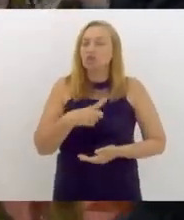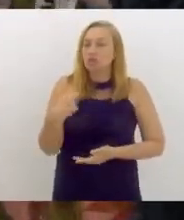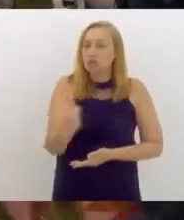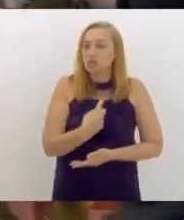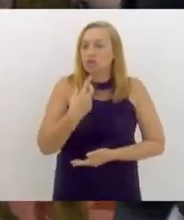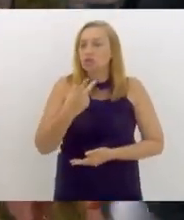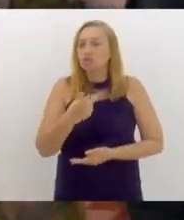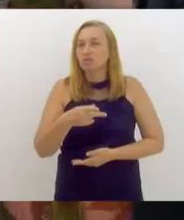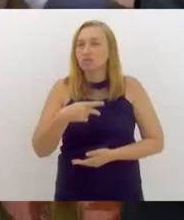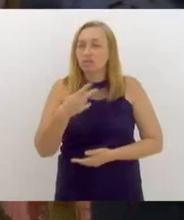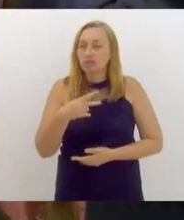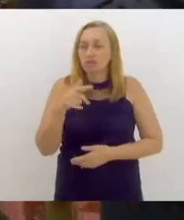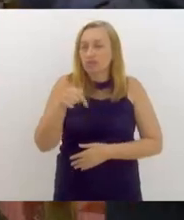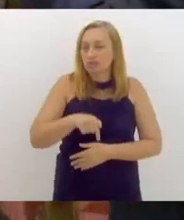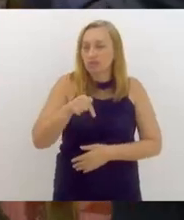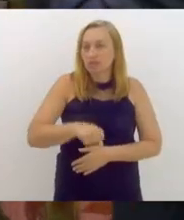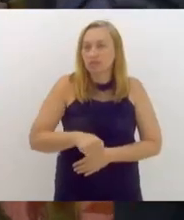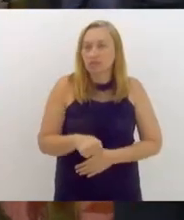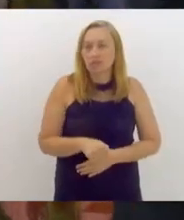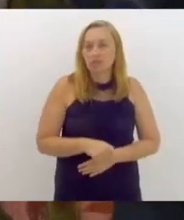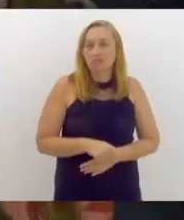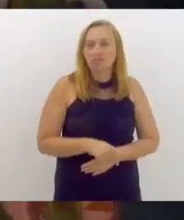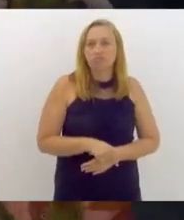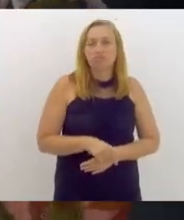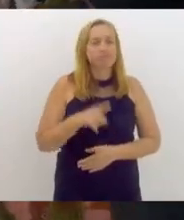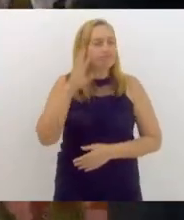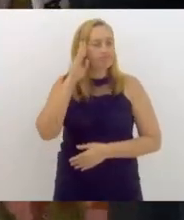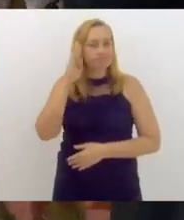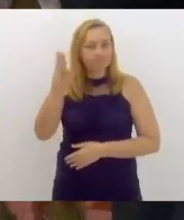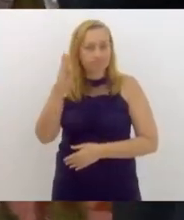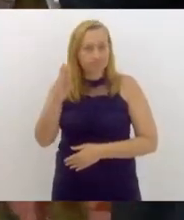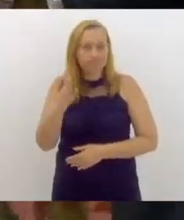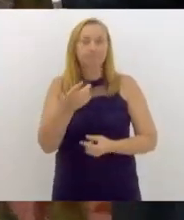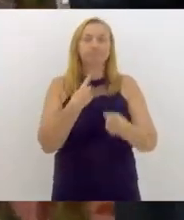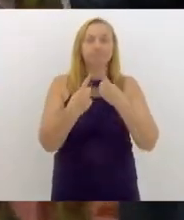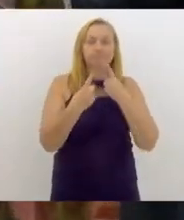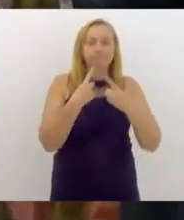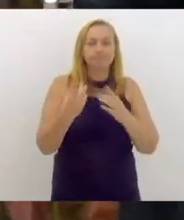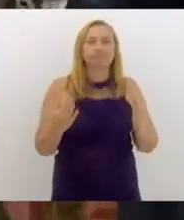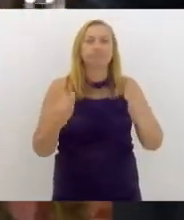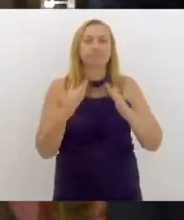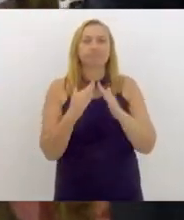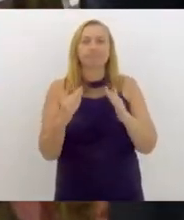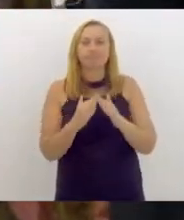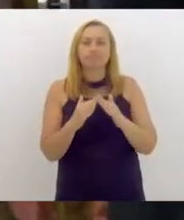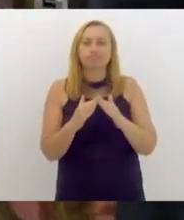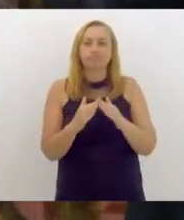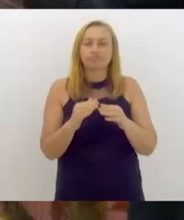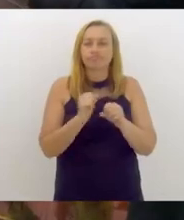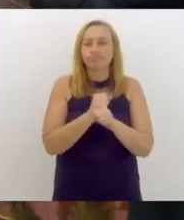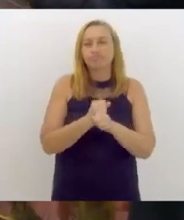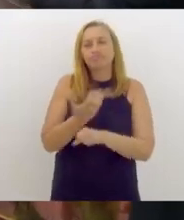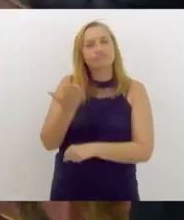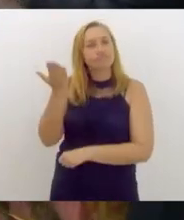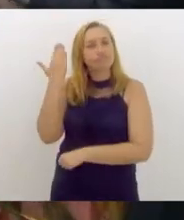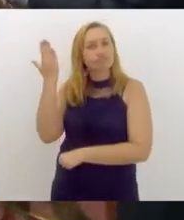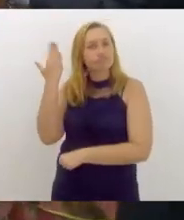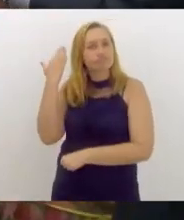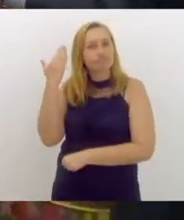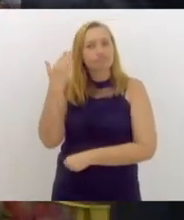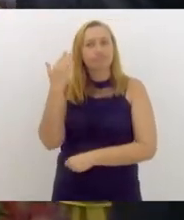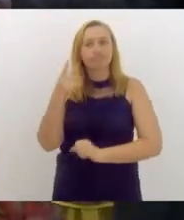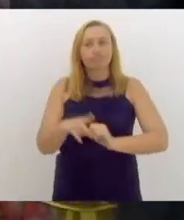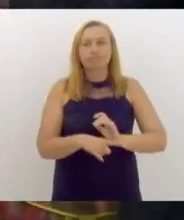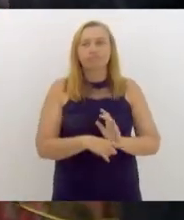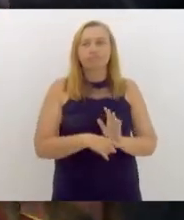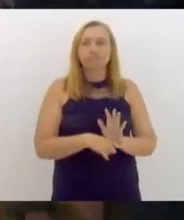estamos trazendo aqui elementos que são centrais. Discutimos nessa casa, no ano passado, a